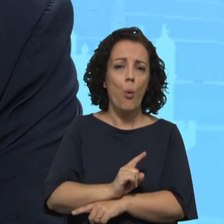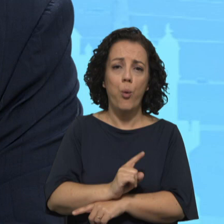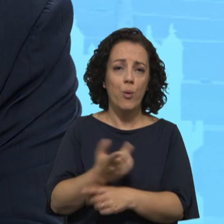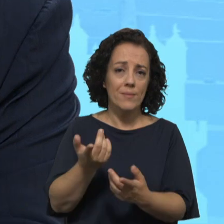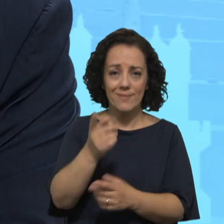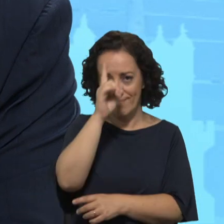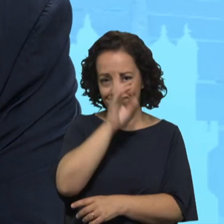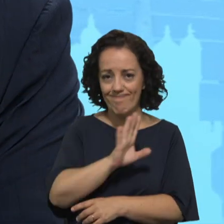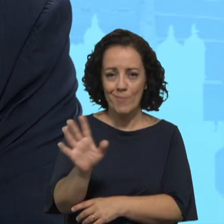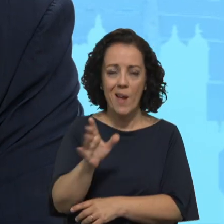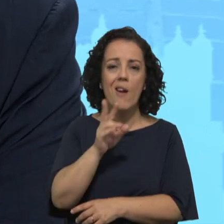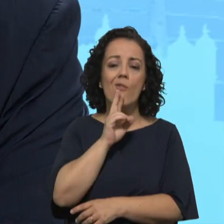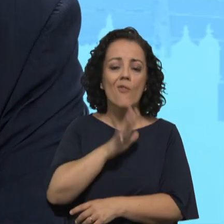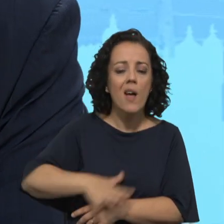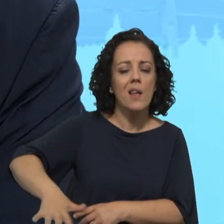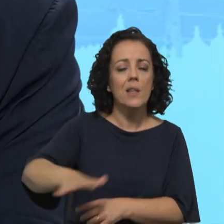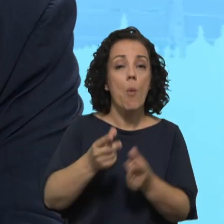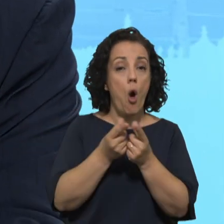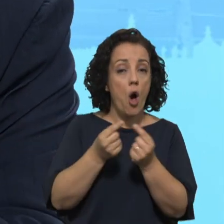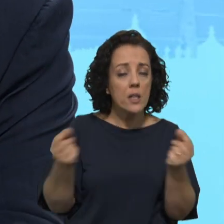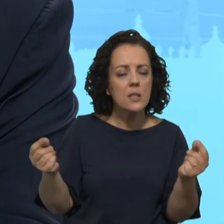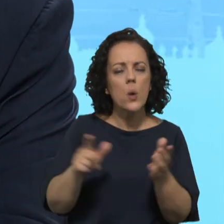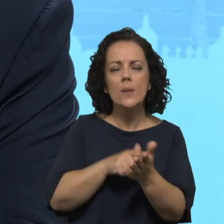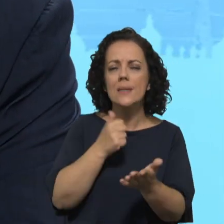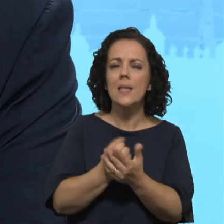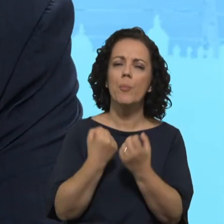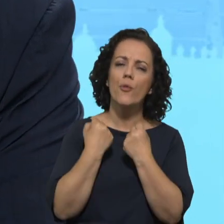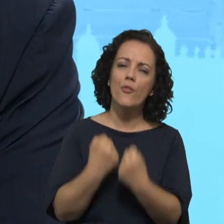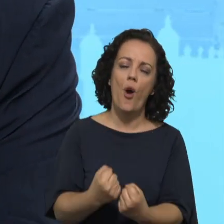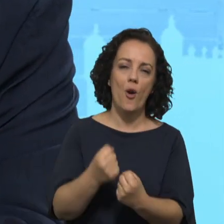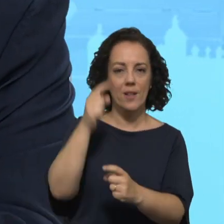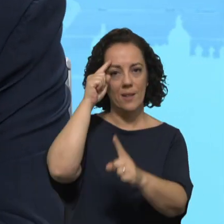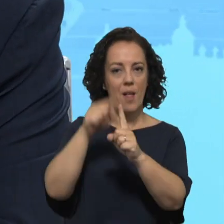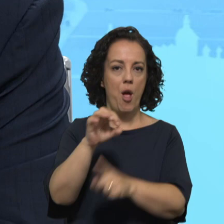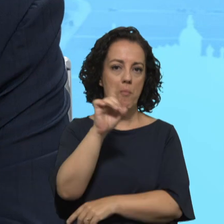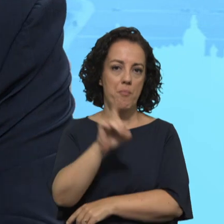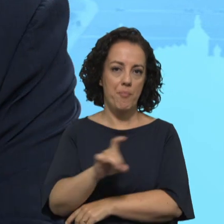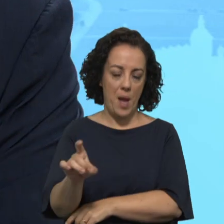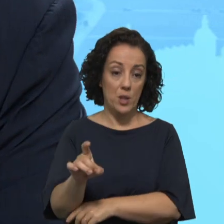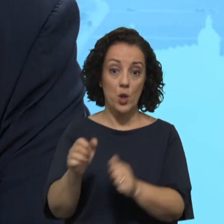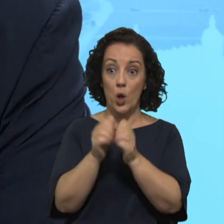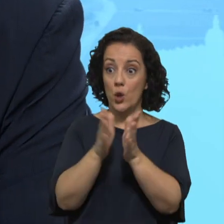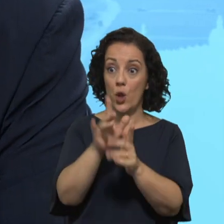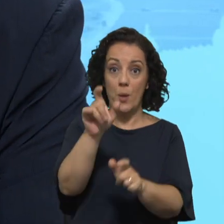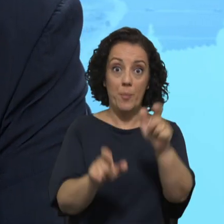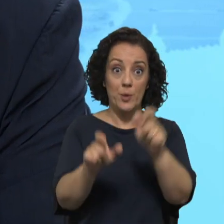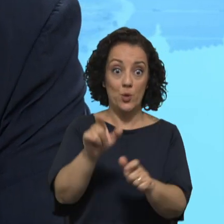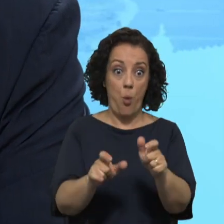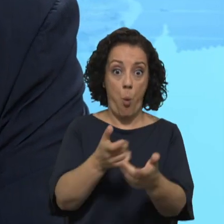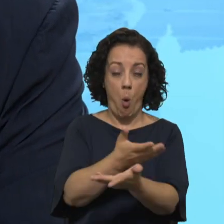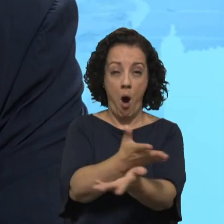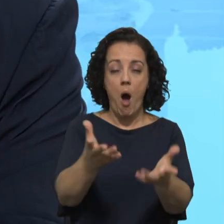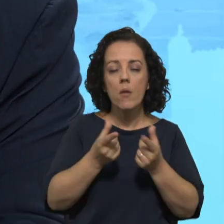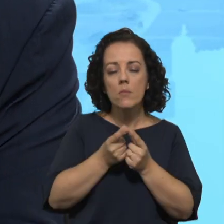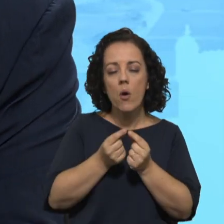de oração intensa pela paz e, como dizia, onde pulsa o coração da humanidade e todas as preocupações que a